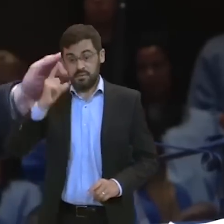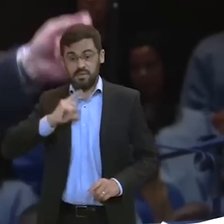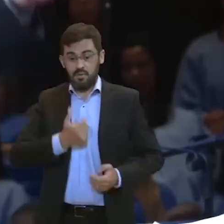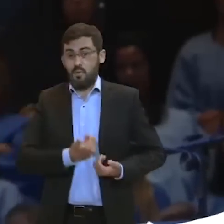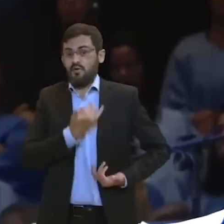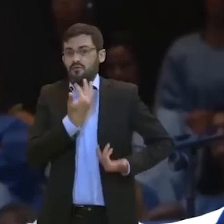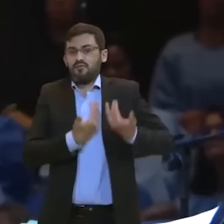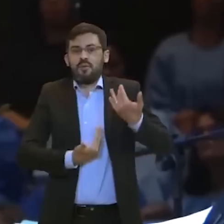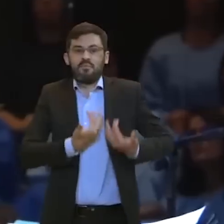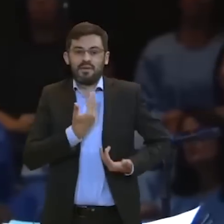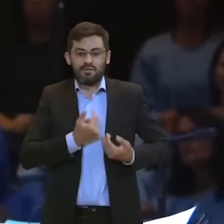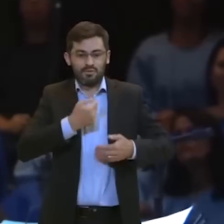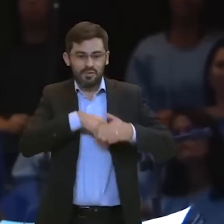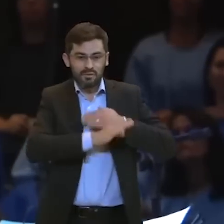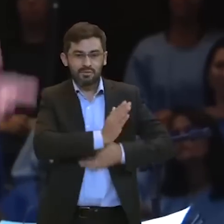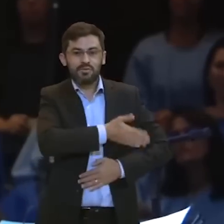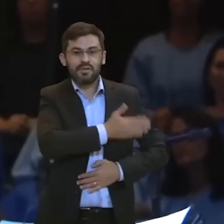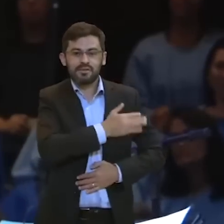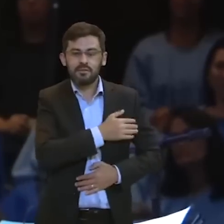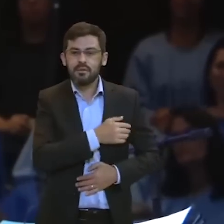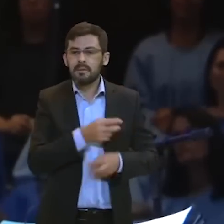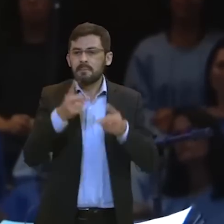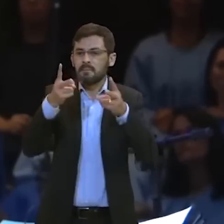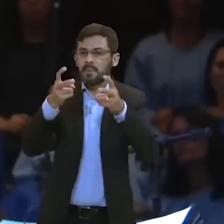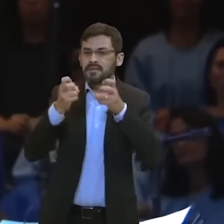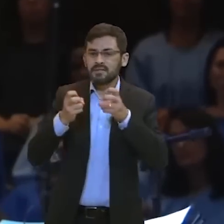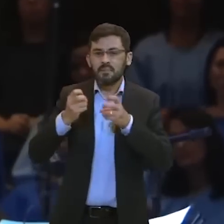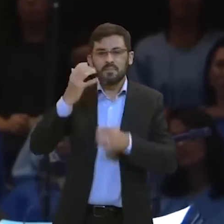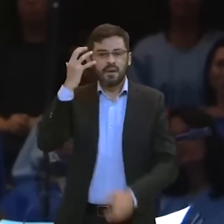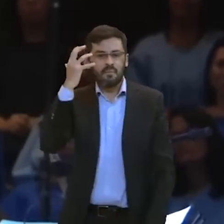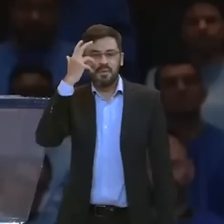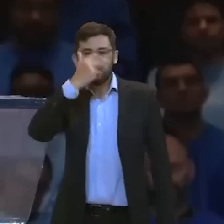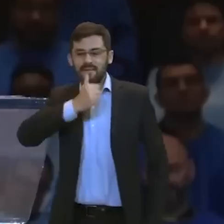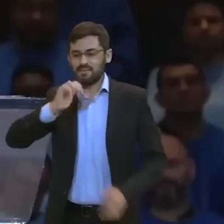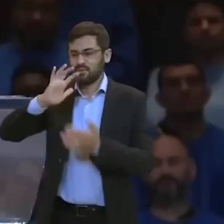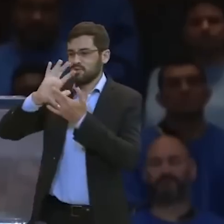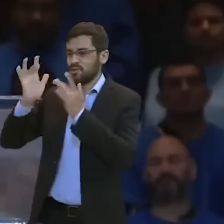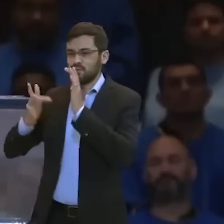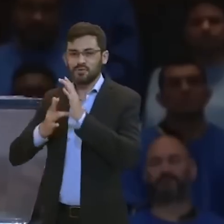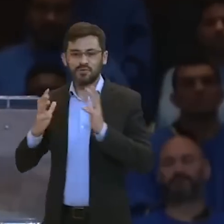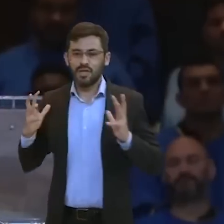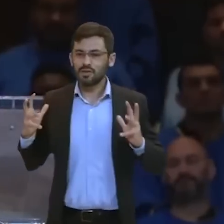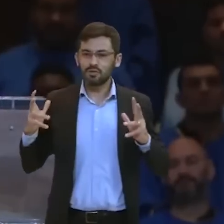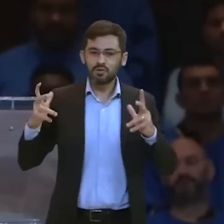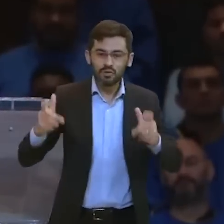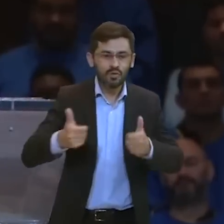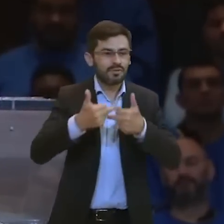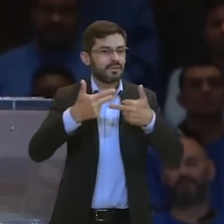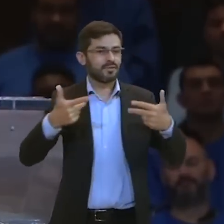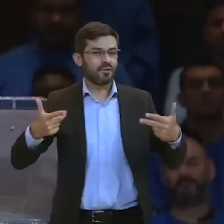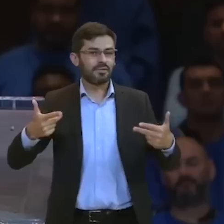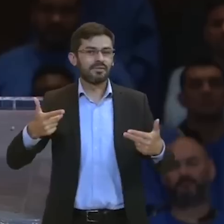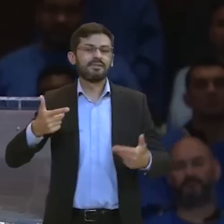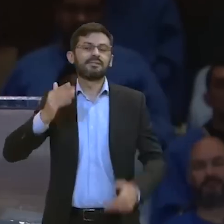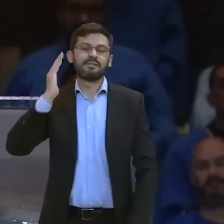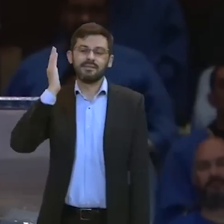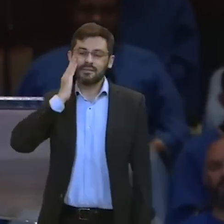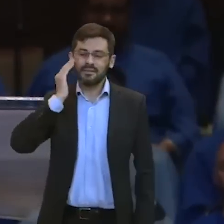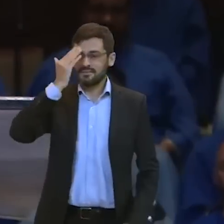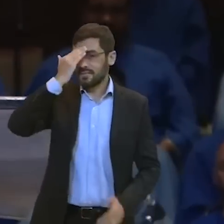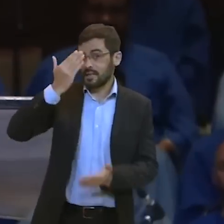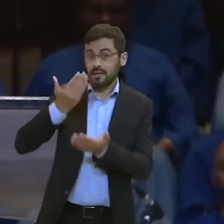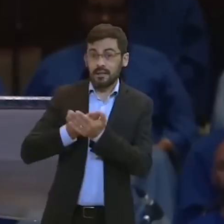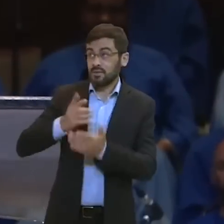coração está vendo a beleza de Jesus em todas as coisas, e diz: Deus ainda fará.